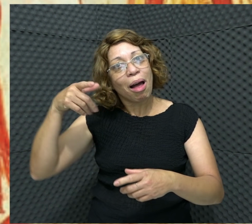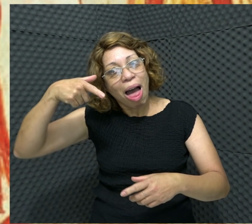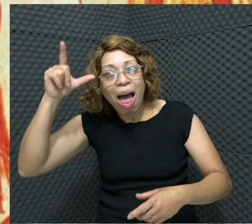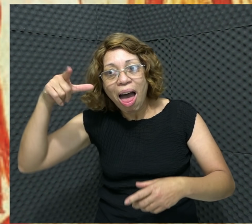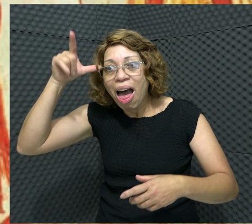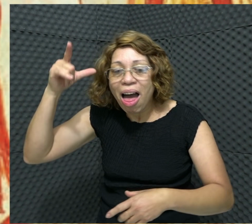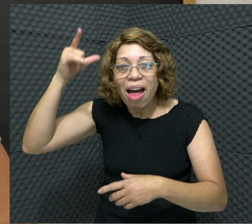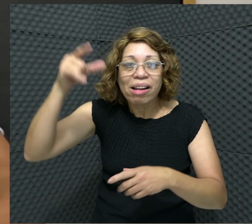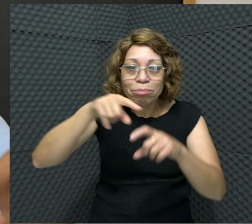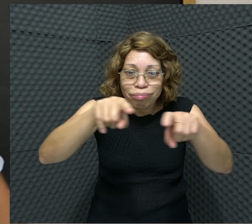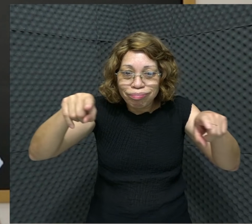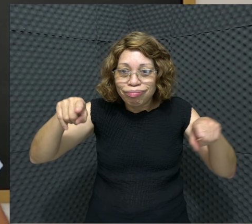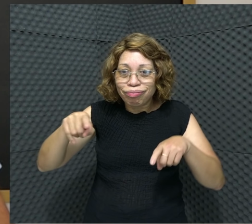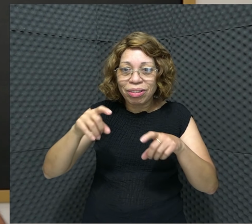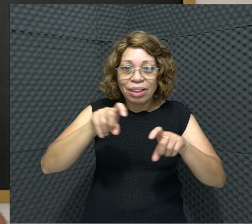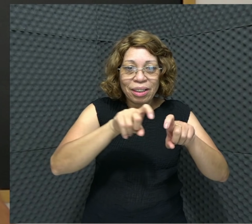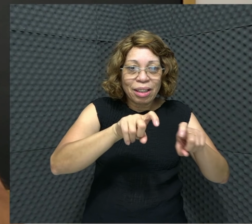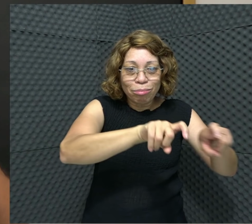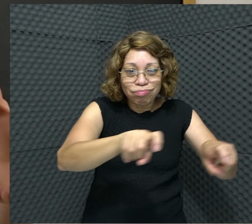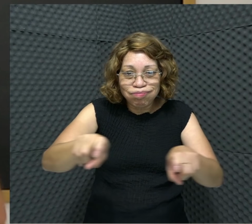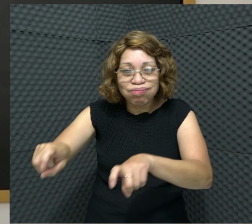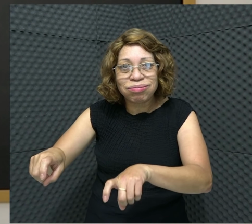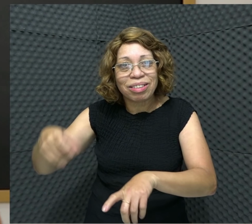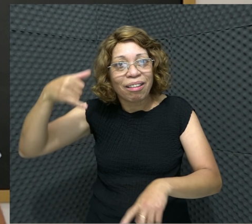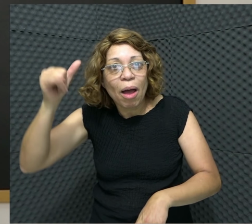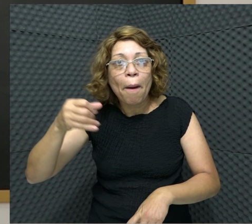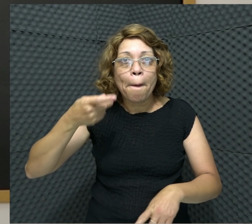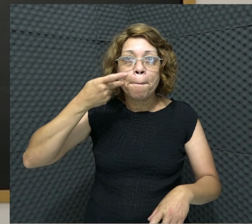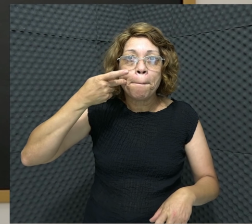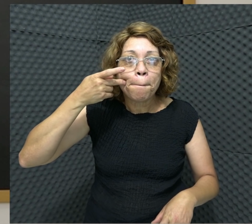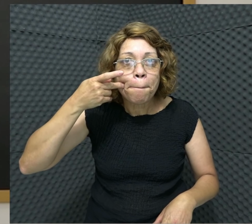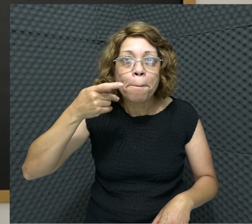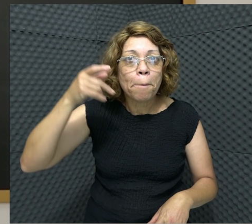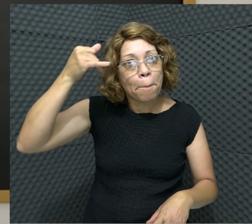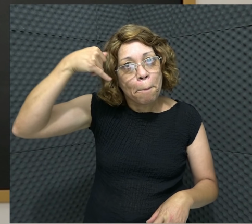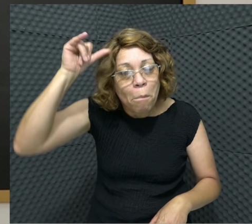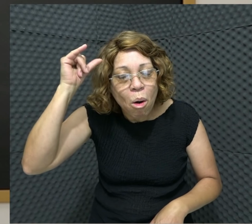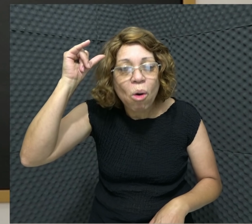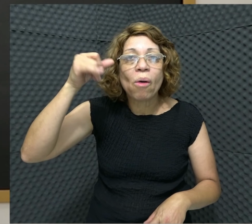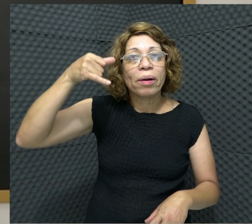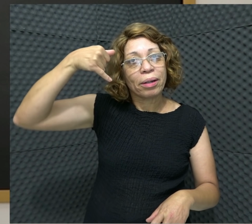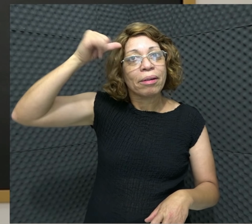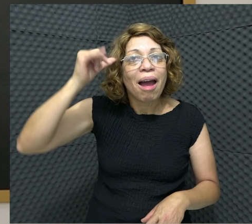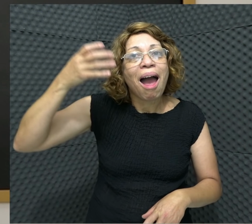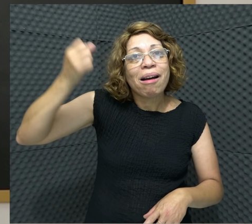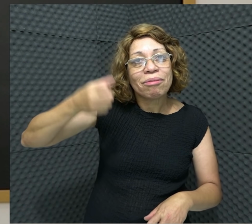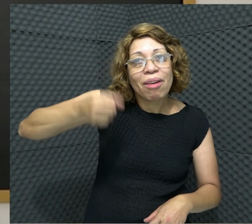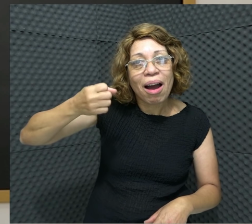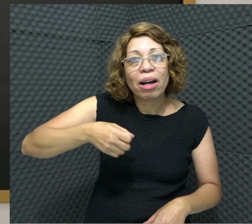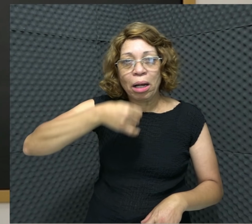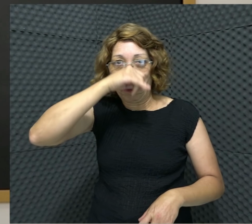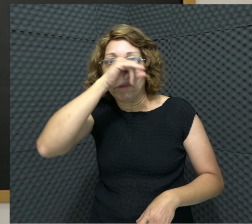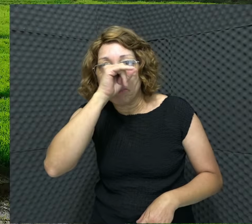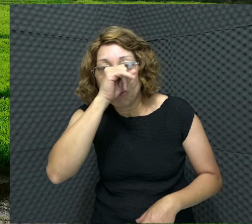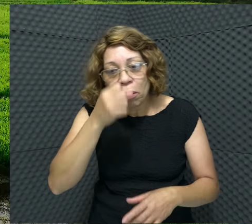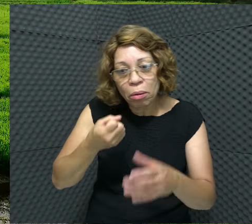gado dentro de cercados, né? Boi, vaca, porcos, né? Nós passamos a